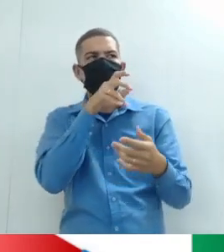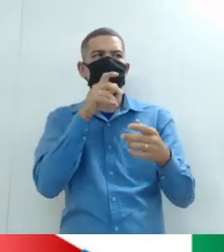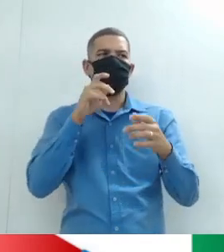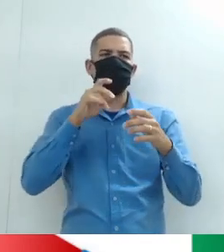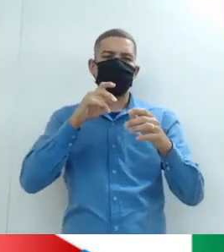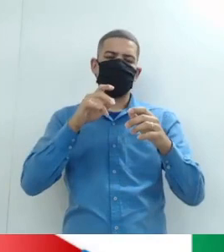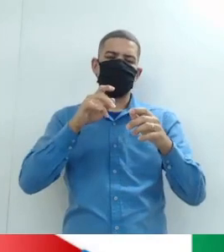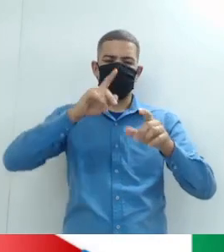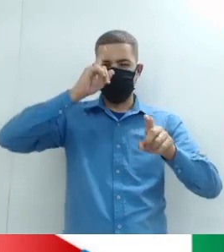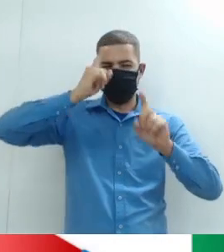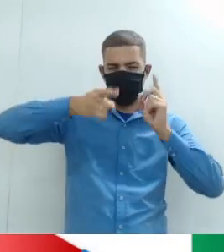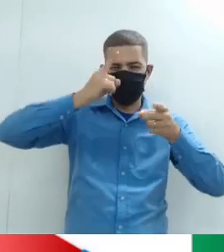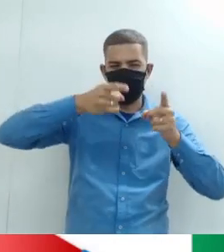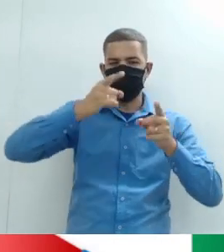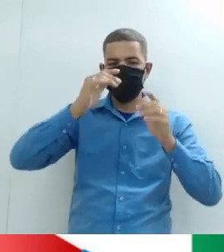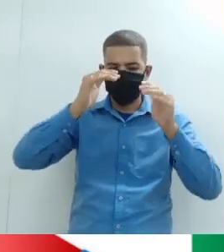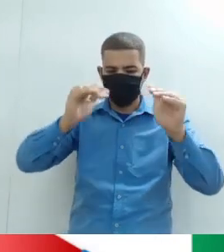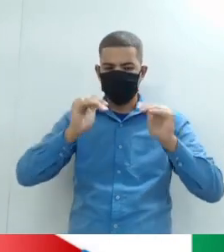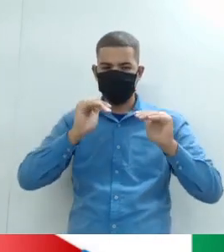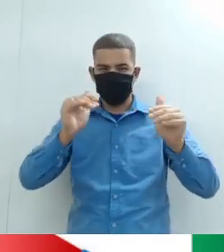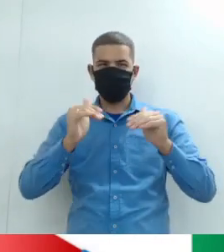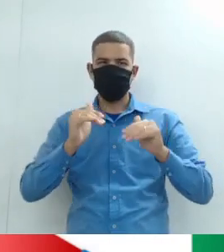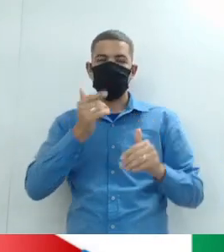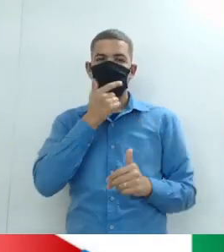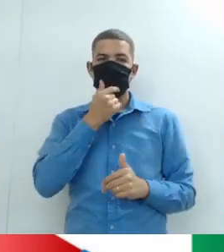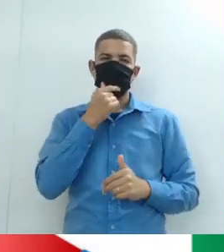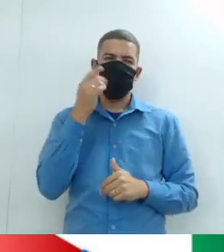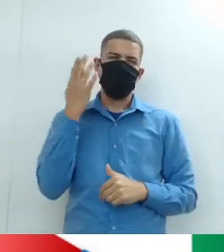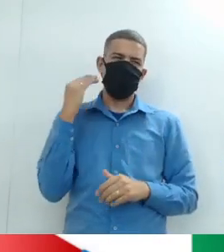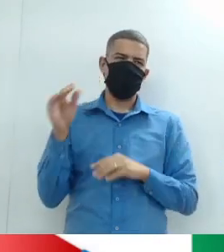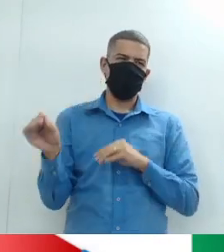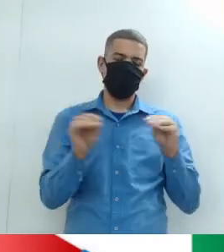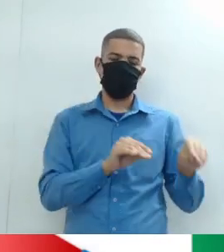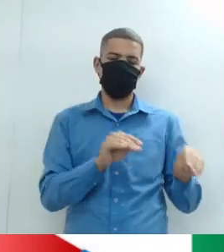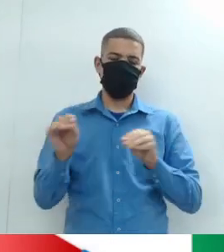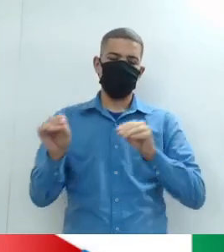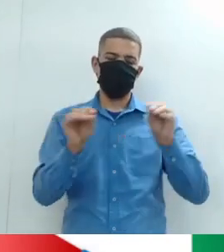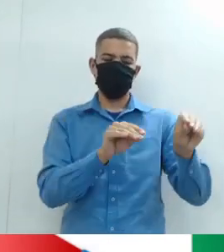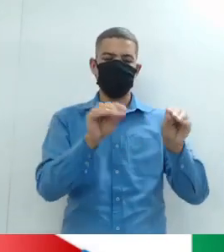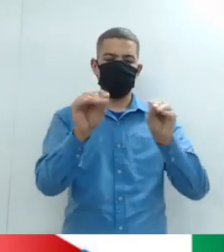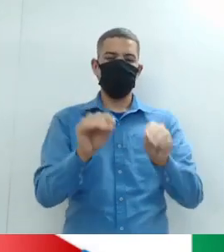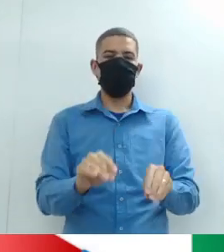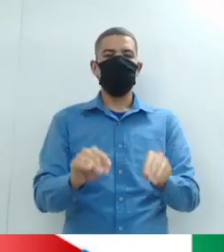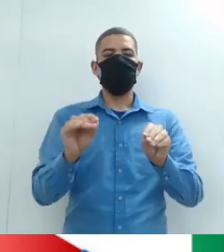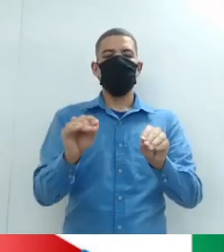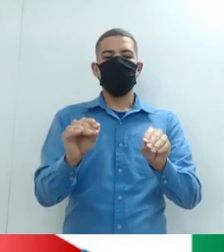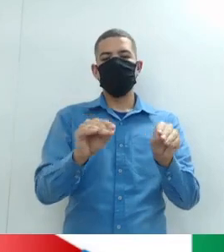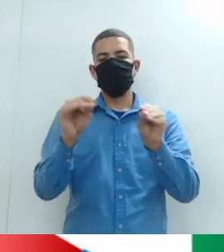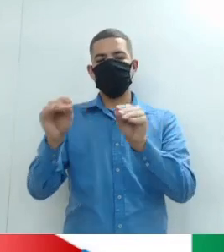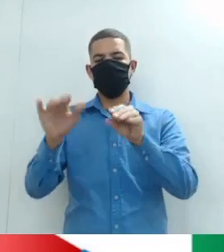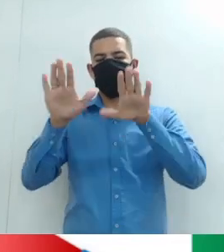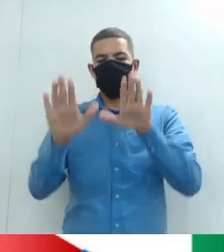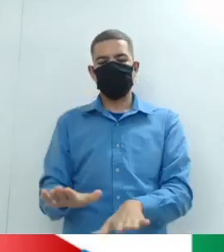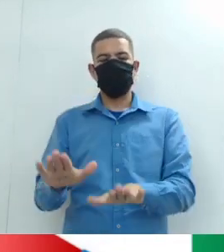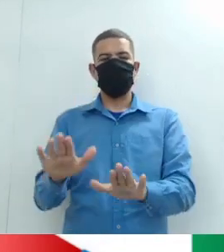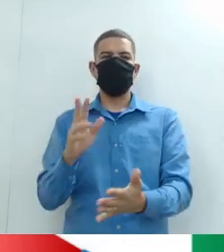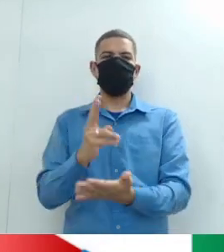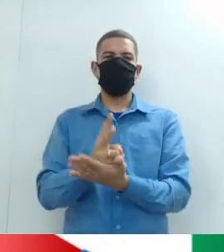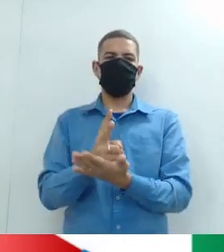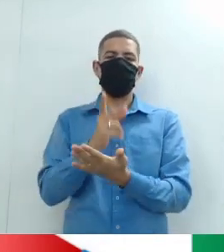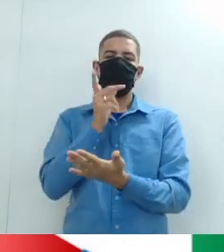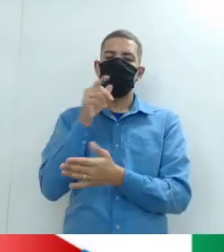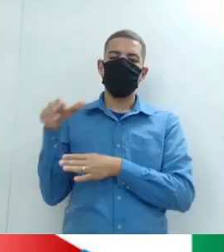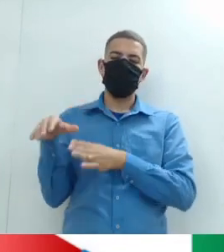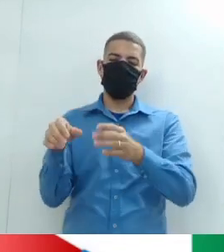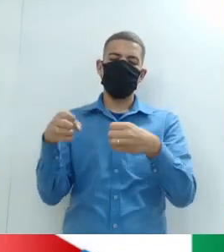de cereais, ou seja, o homem para de ser nômade e aí ele vai para uma comunidade, se fixa no local próximo à fonte de